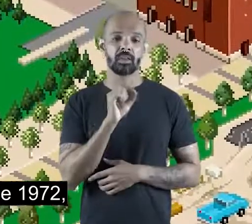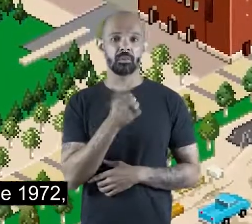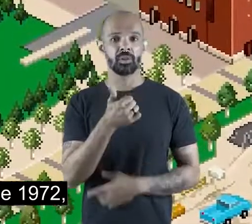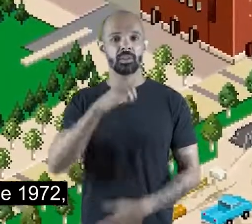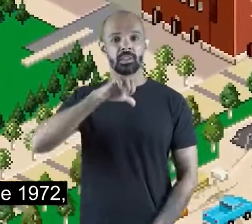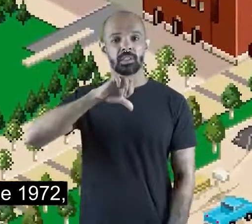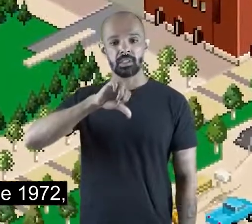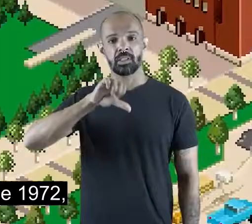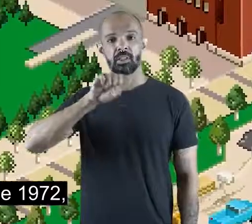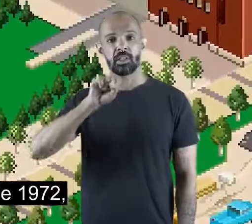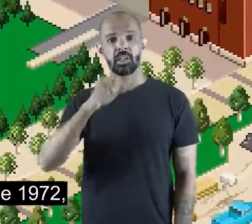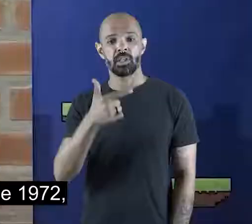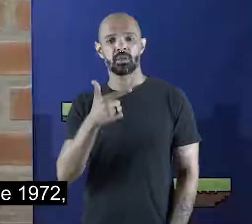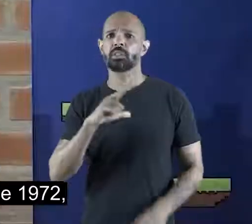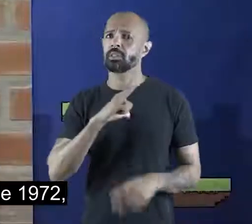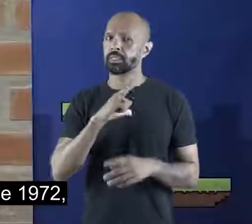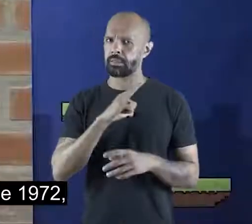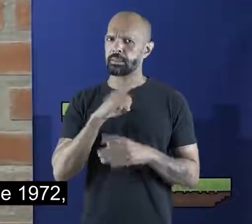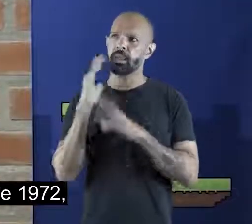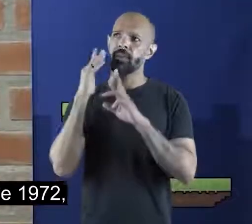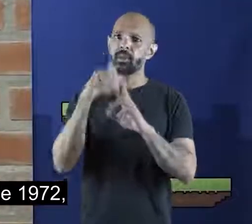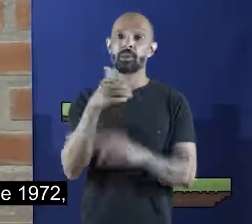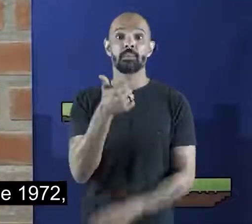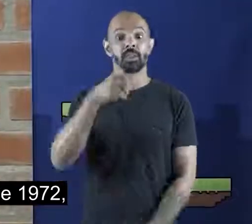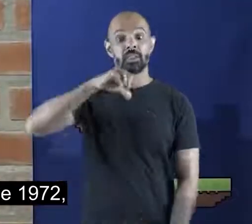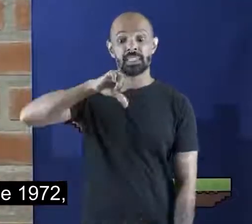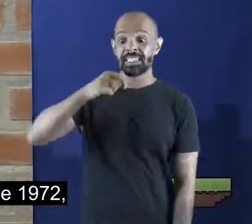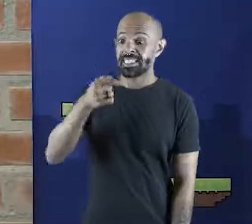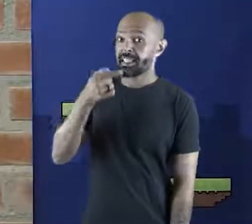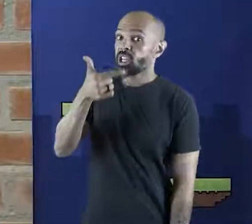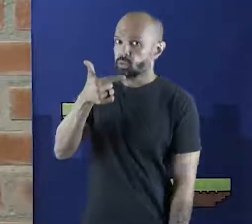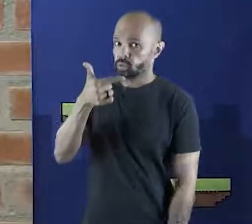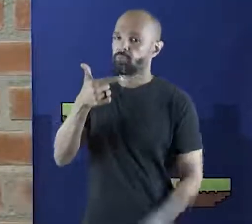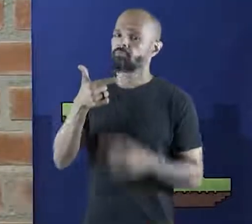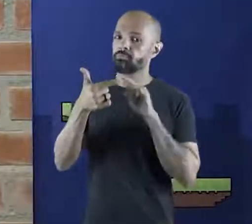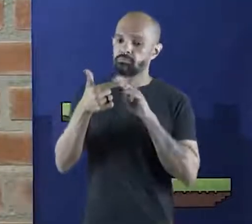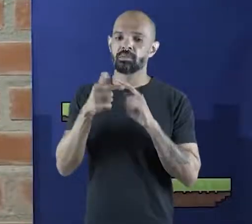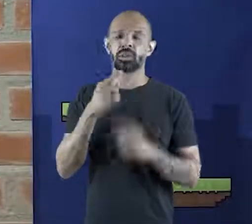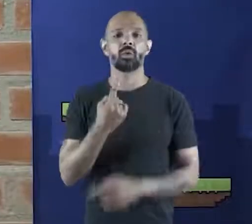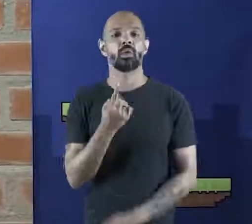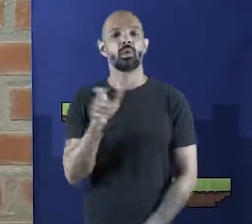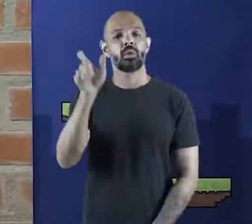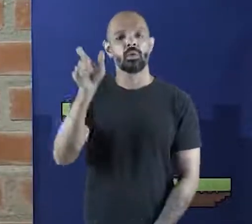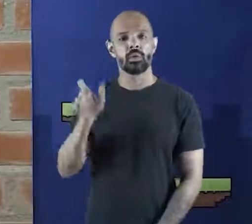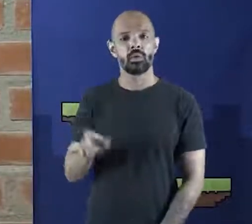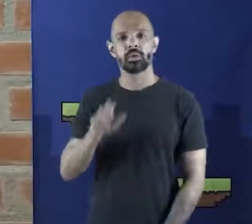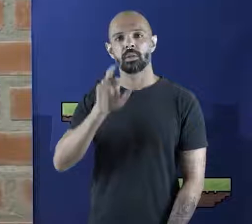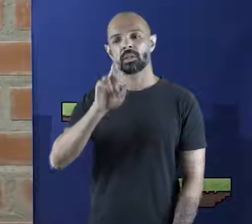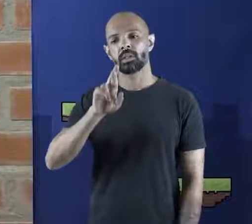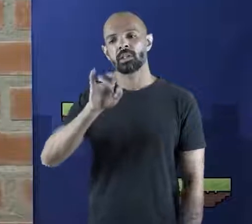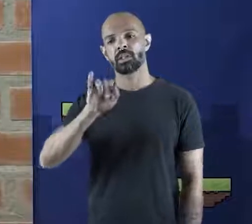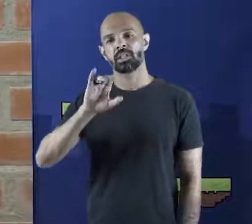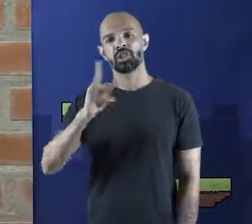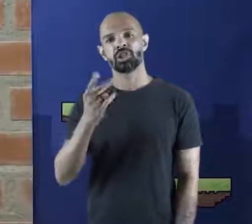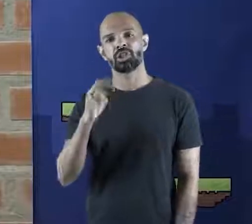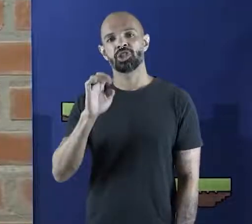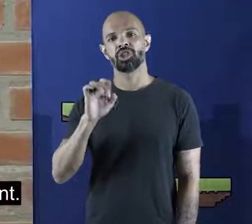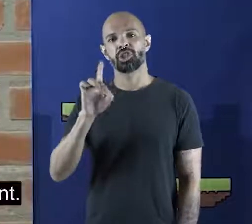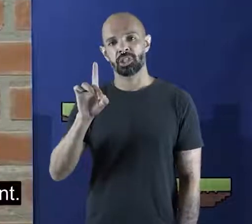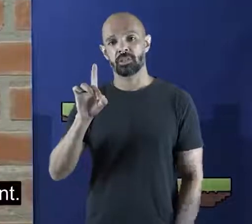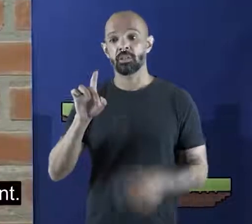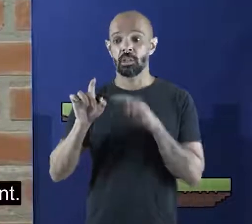1982, apesar que existem já referências de 1972, tá? Através de um cara chamado Richard Soap,